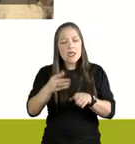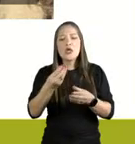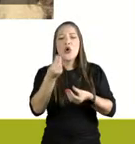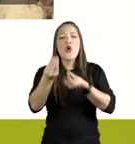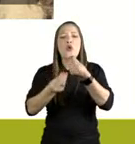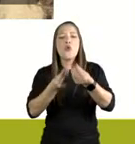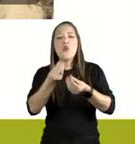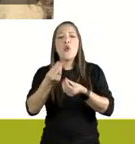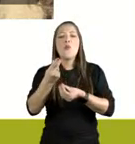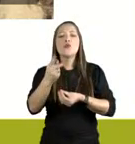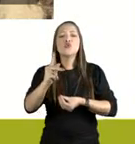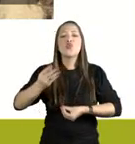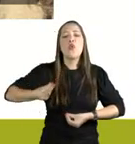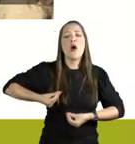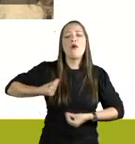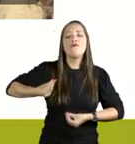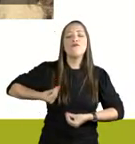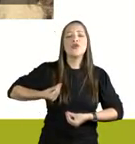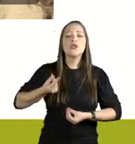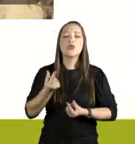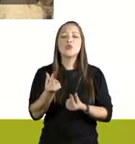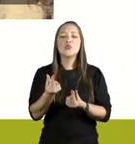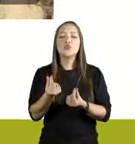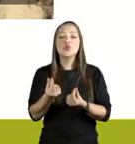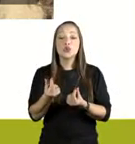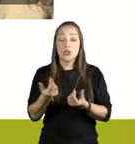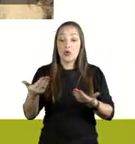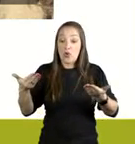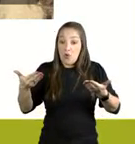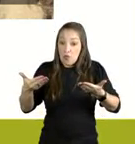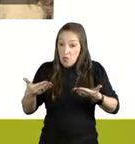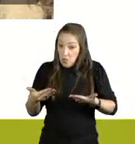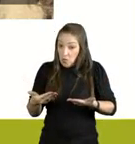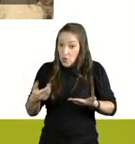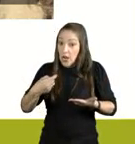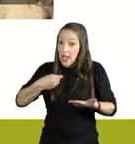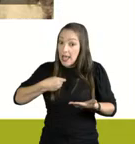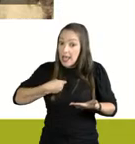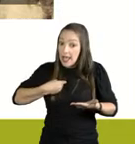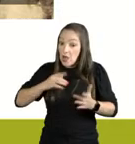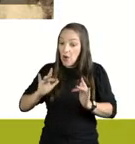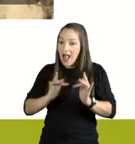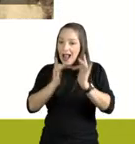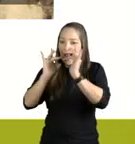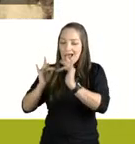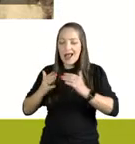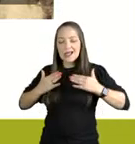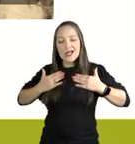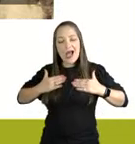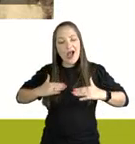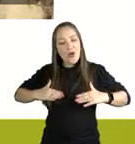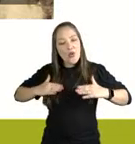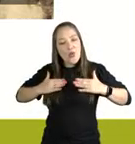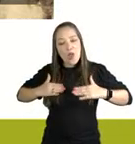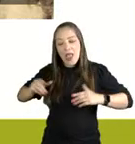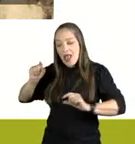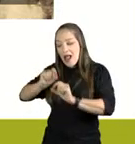dinheiro hoje. Então, eu vou falar a minha. Hoje, eu tenho uma relação muito mais tranquila,